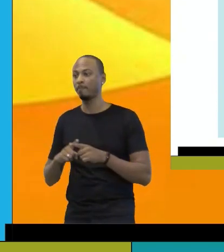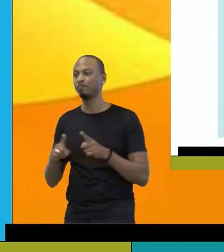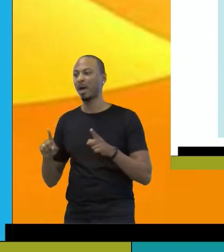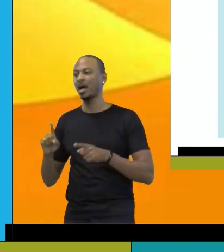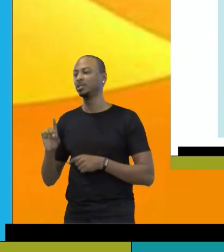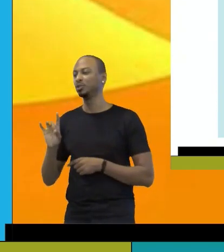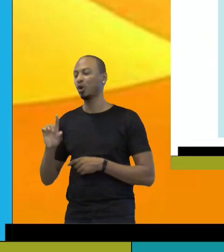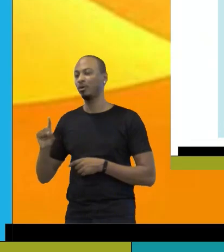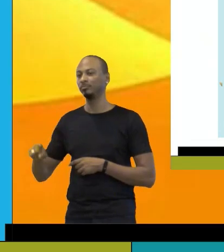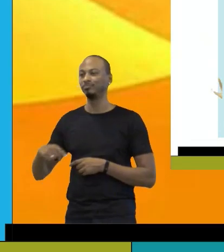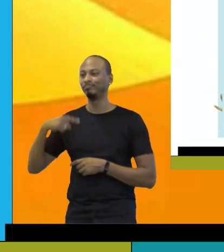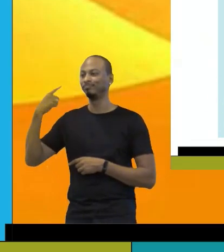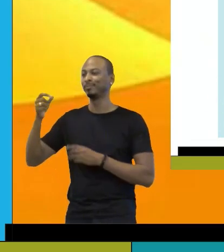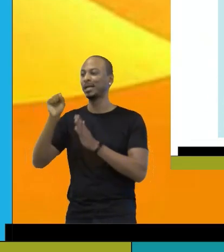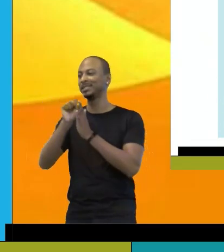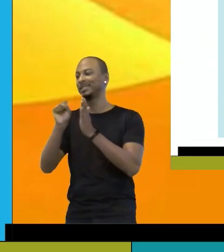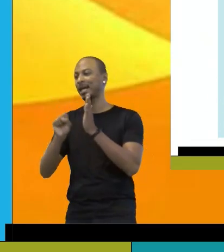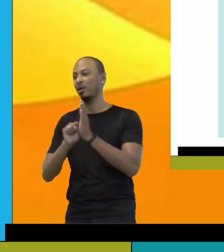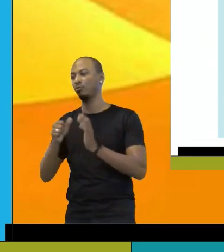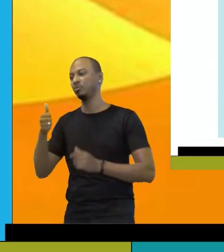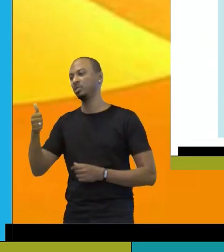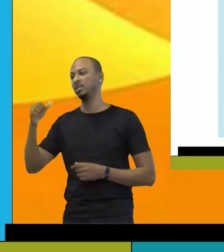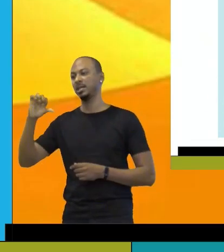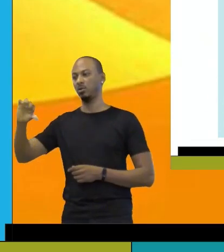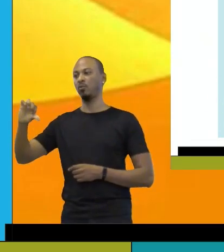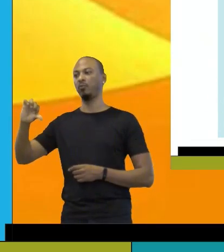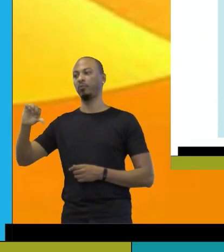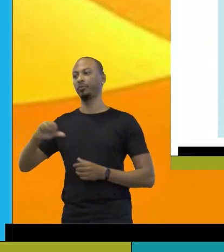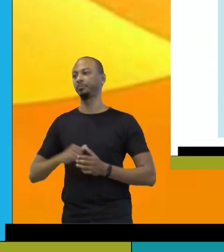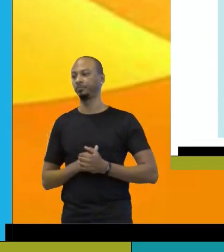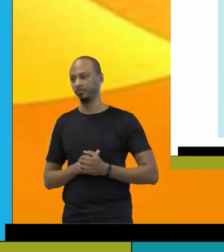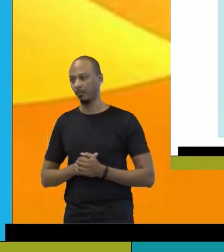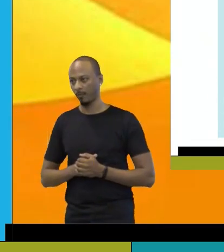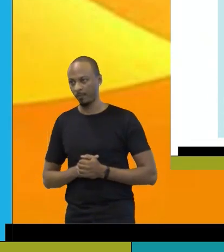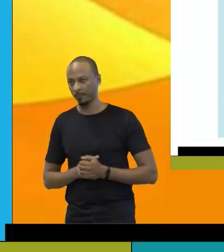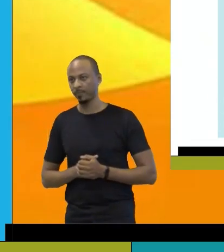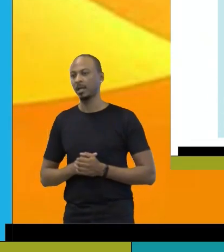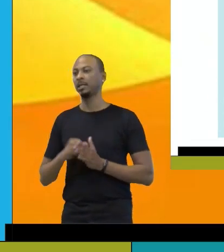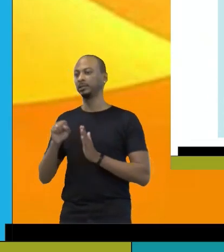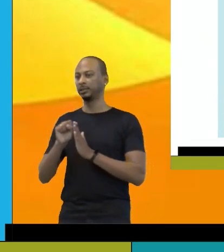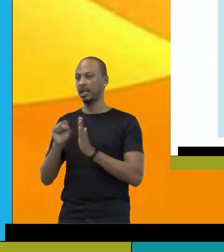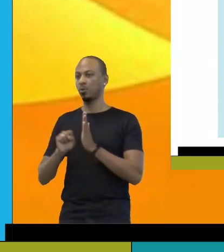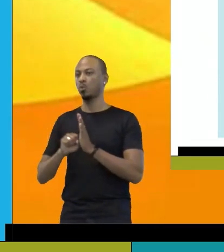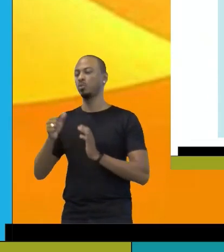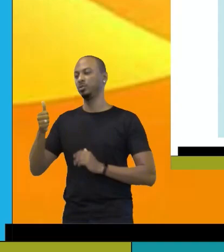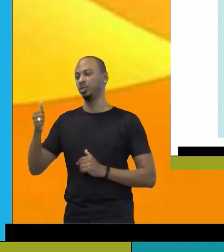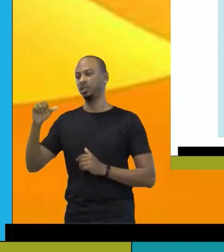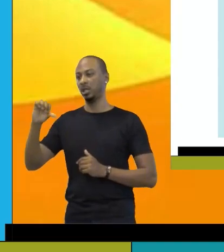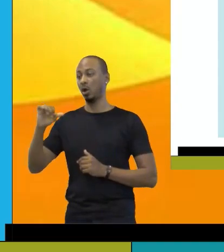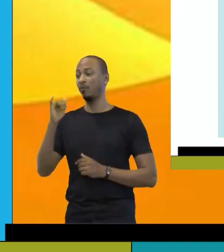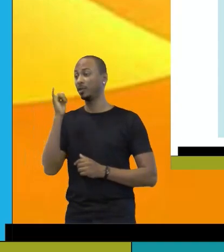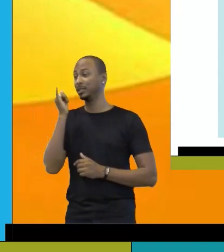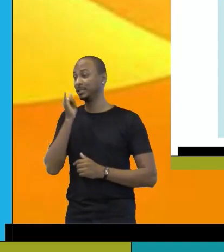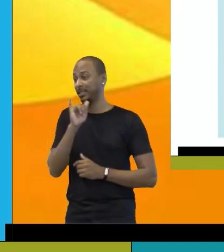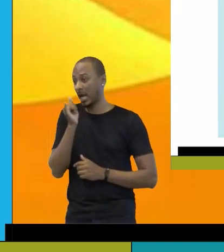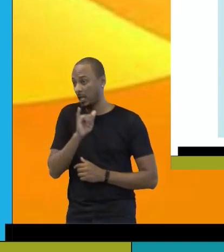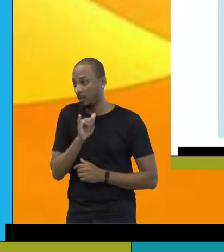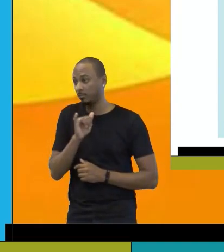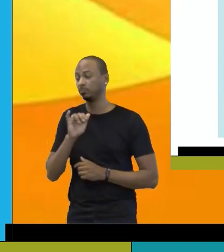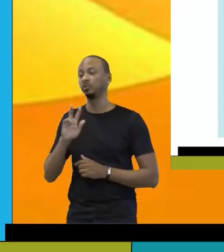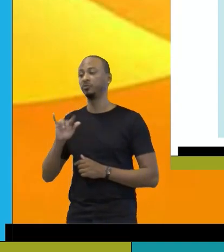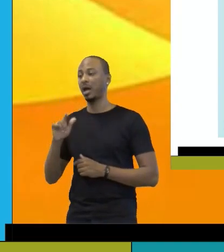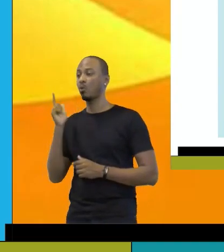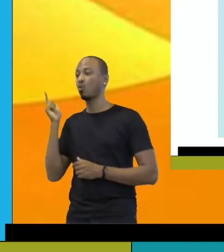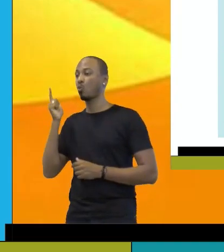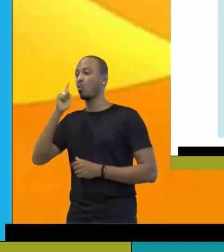acontecer no século XIX. Só no século XIX a Itália alcançará a tão